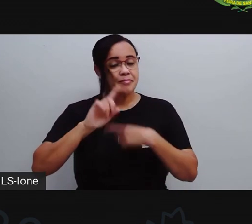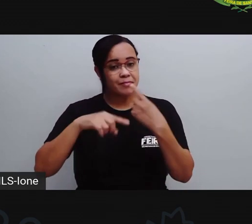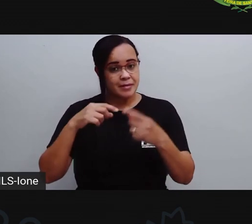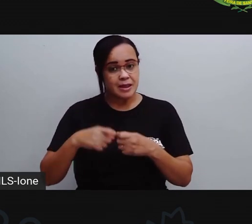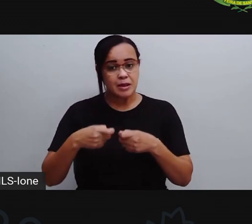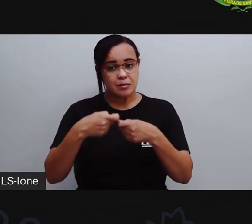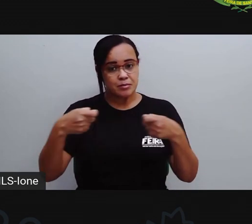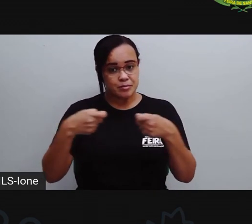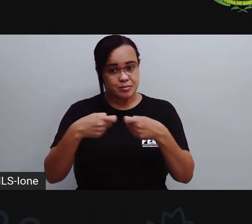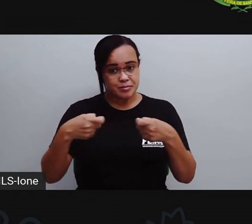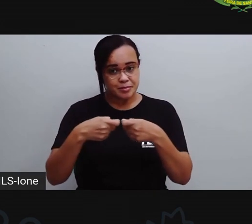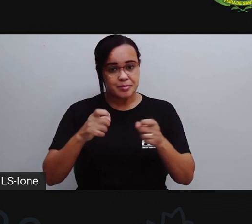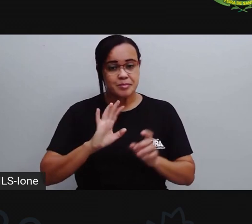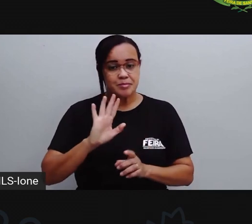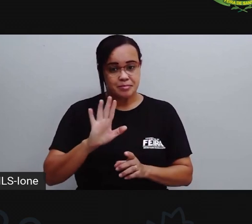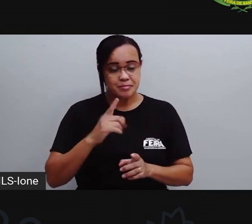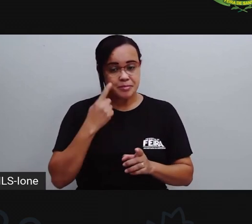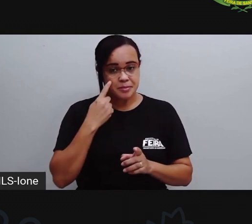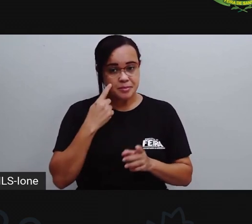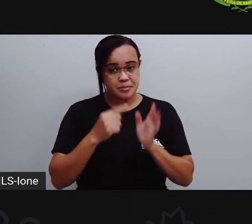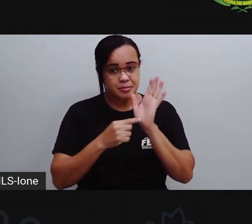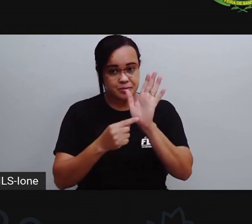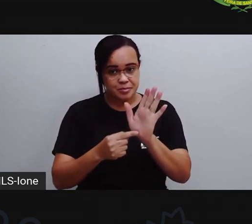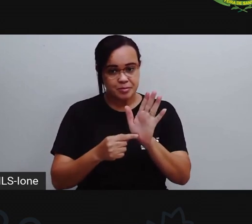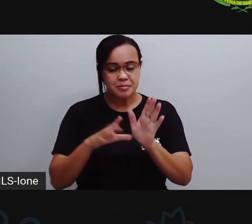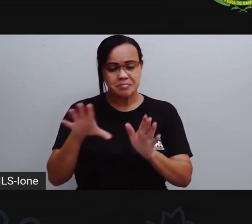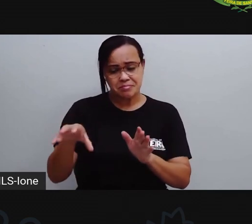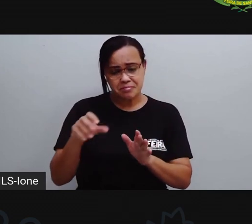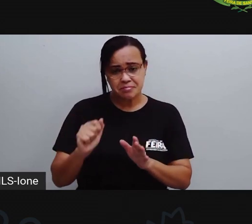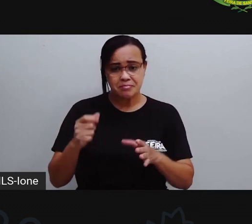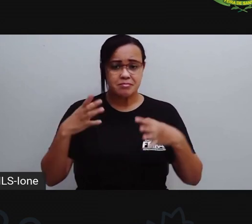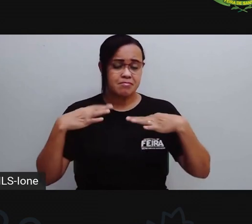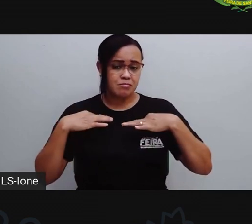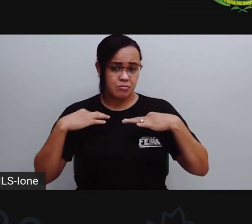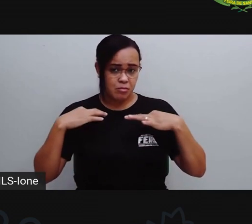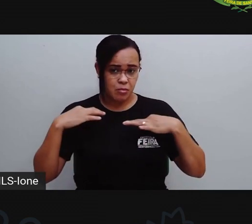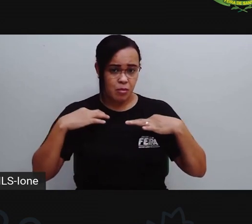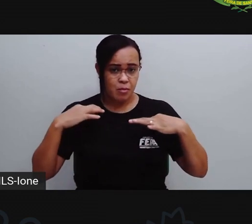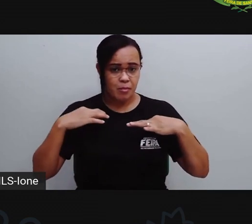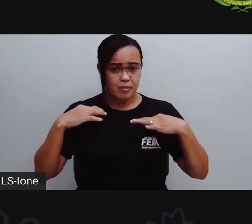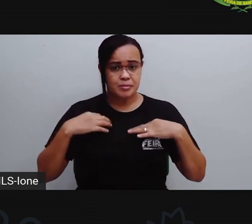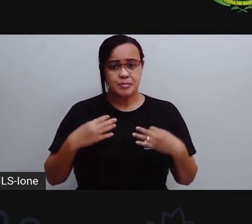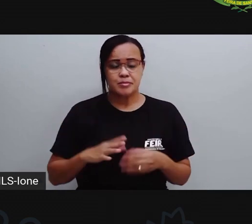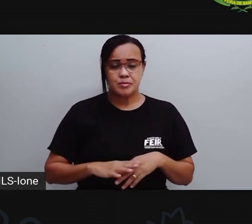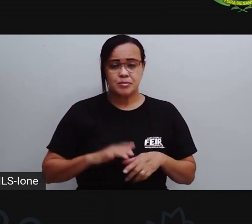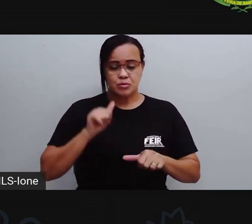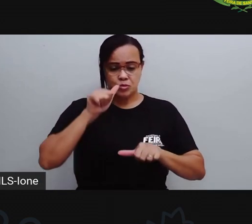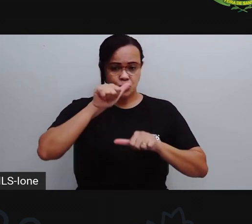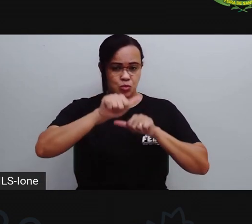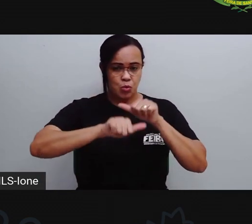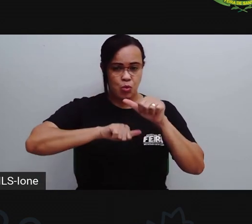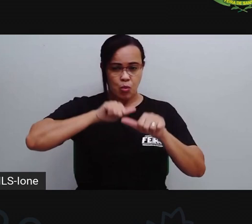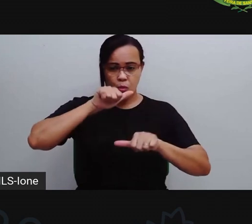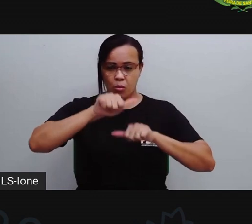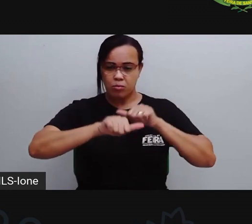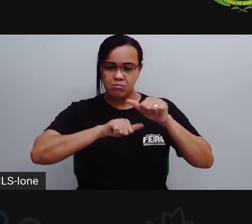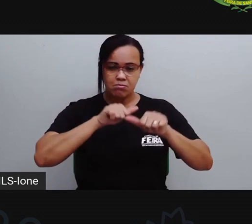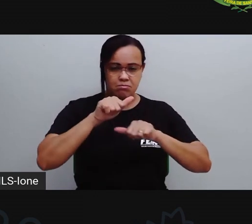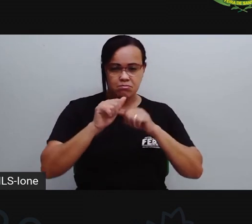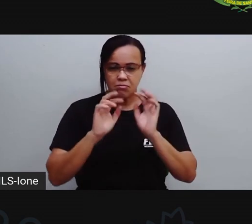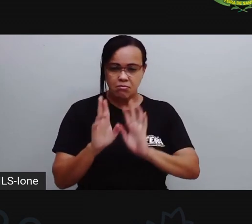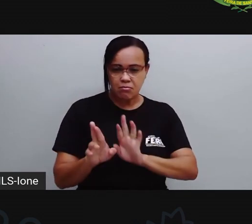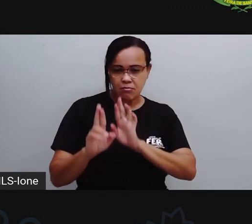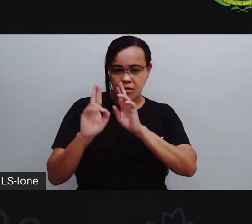pegar uma peça, né? E você dar ela algum detalhe a mais, né?